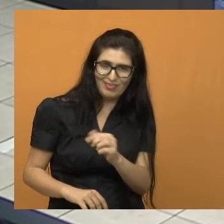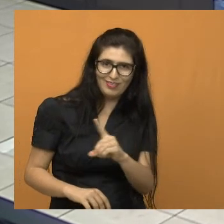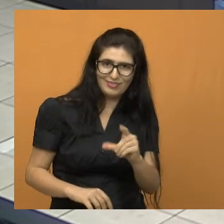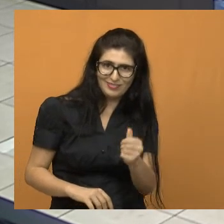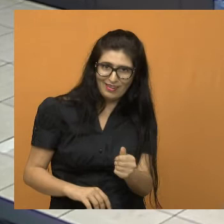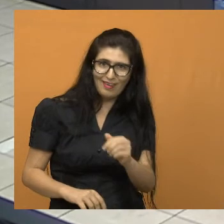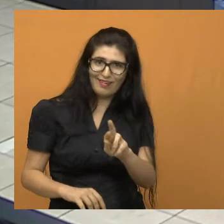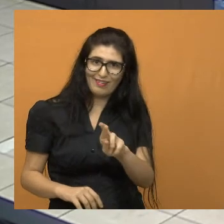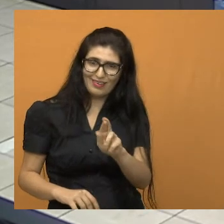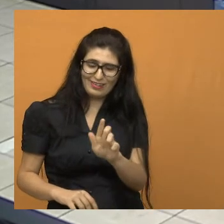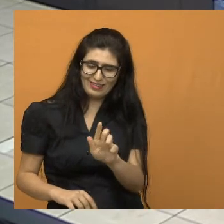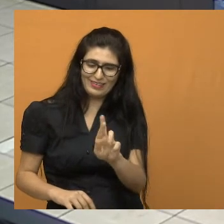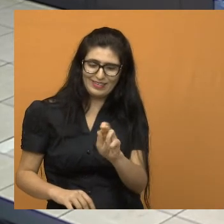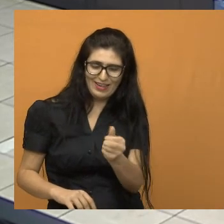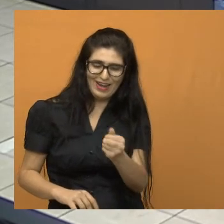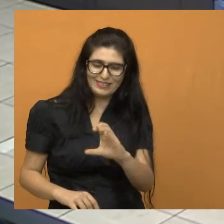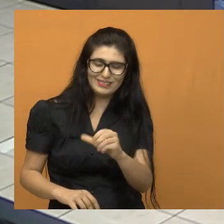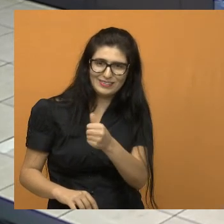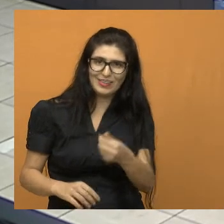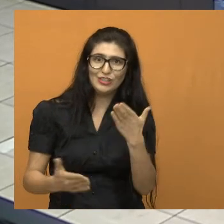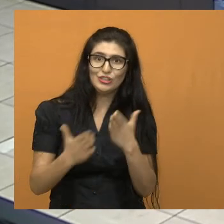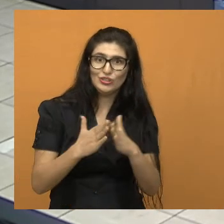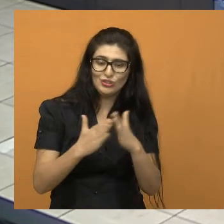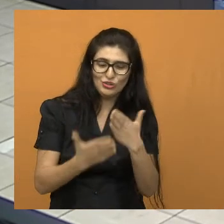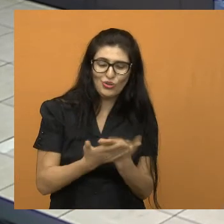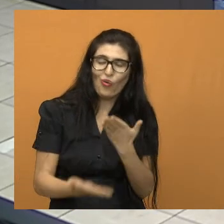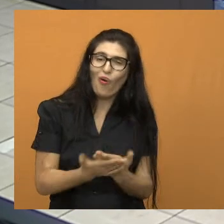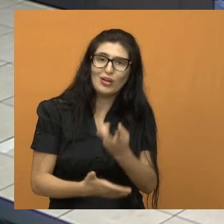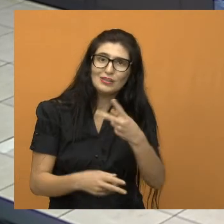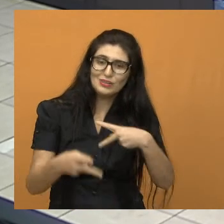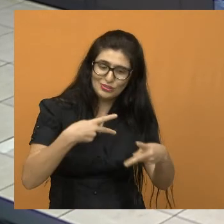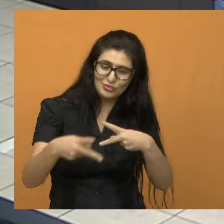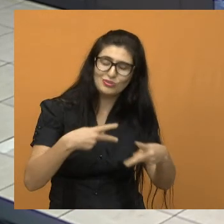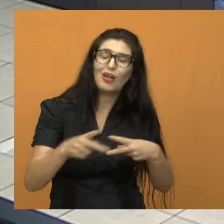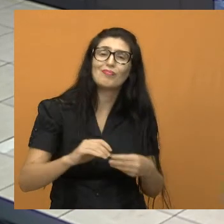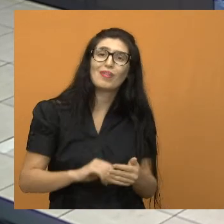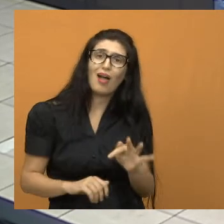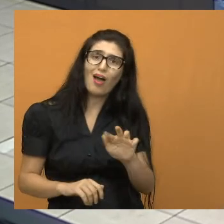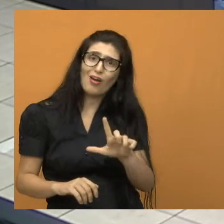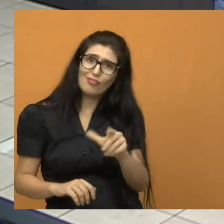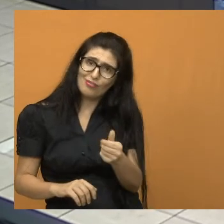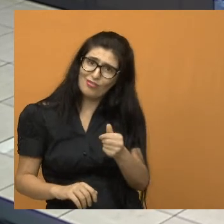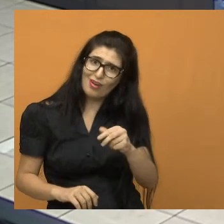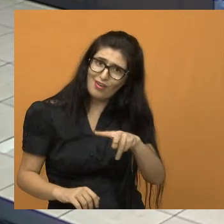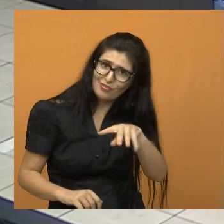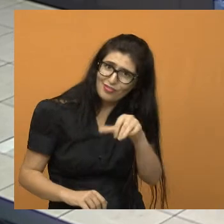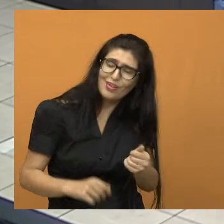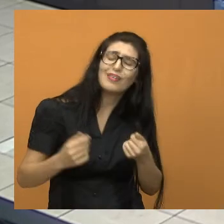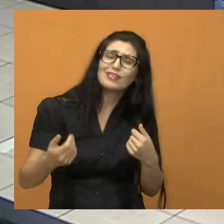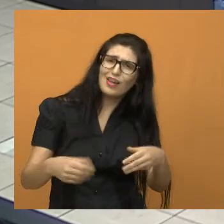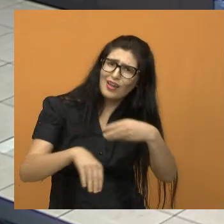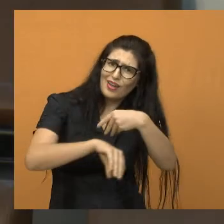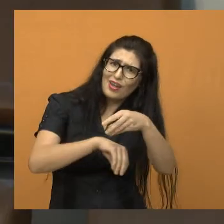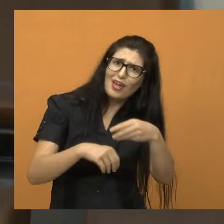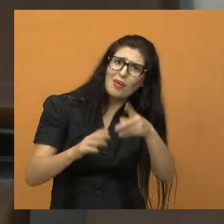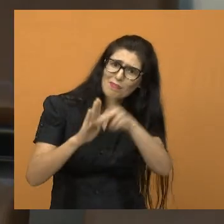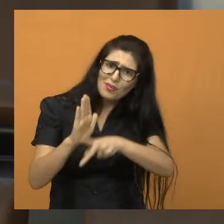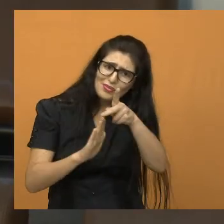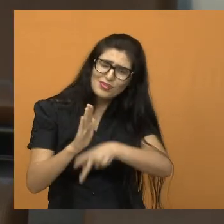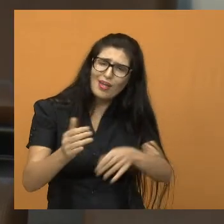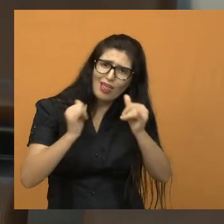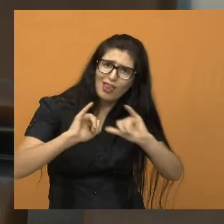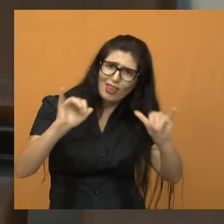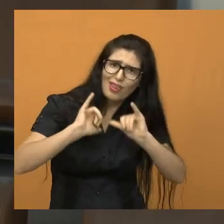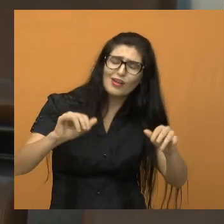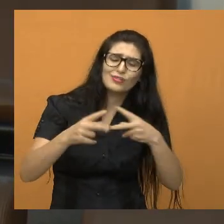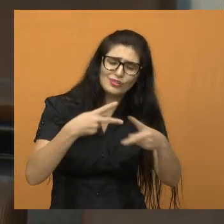a Flávia quer levar para São José já esse projeto, multiplicar, eu acho super importante. Porque essa